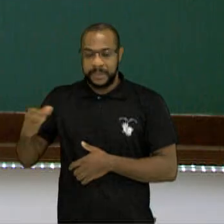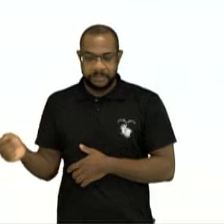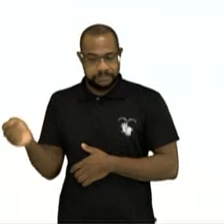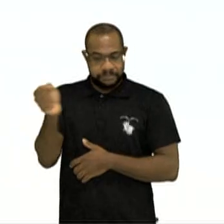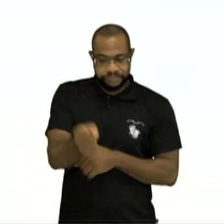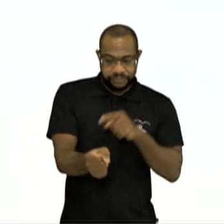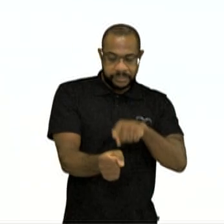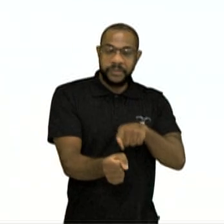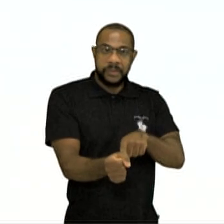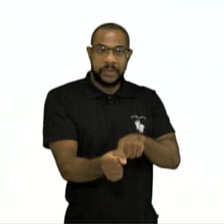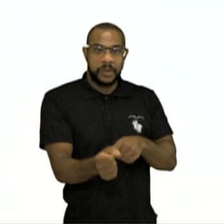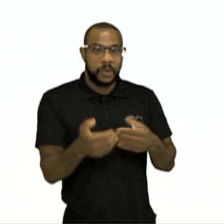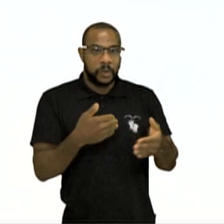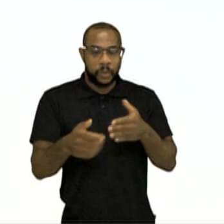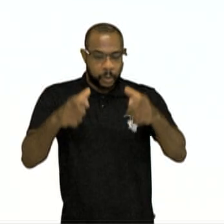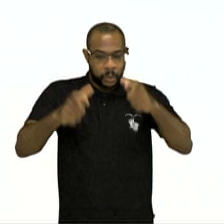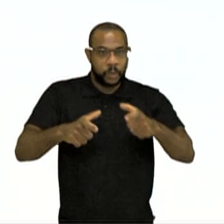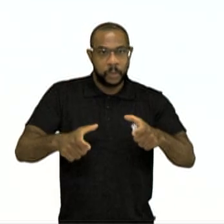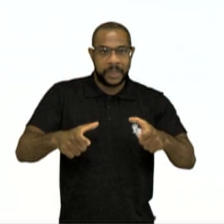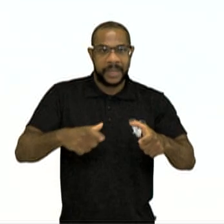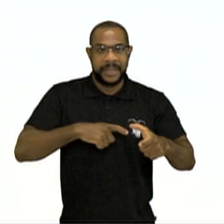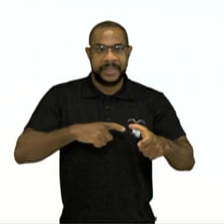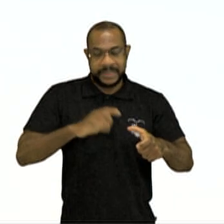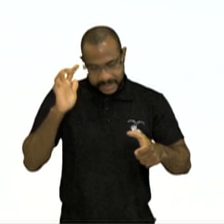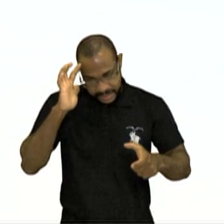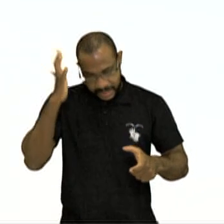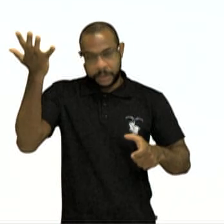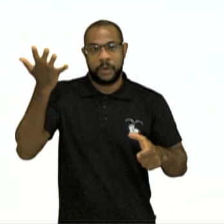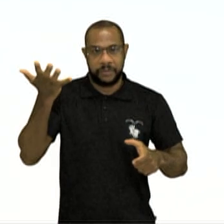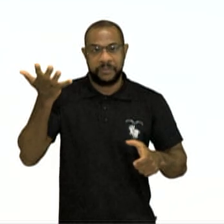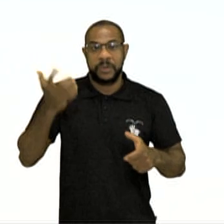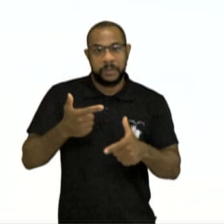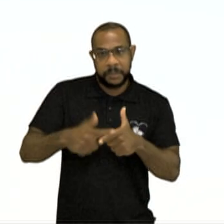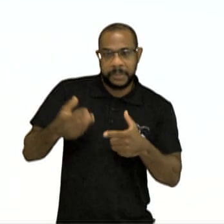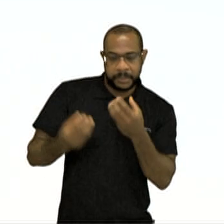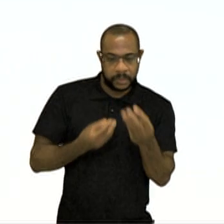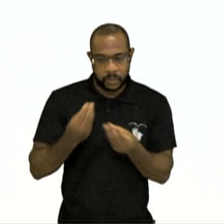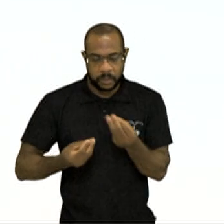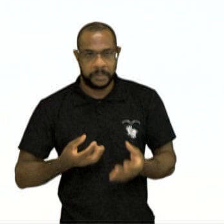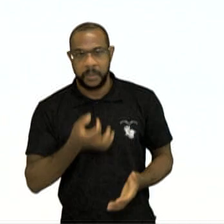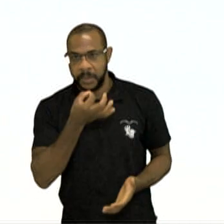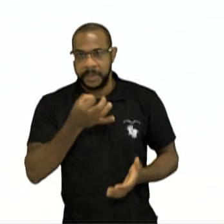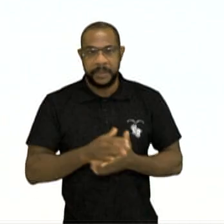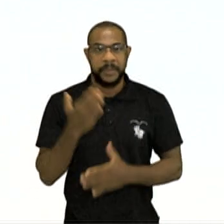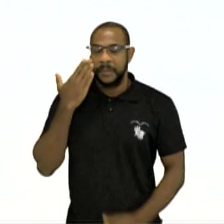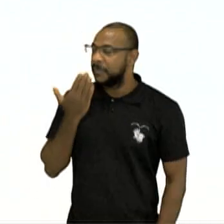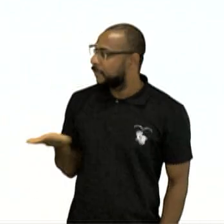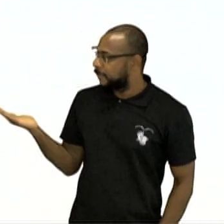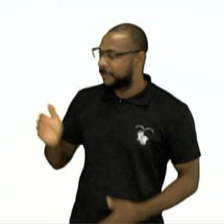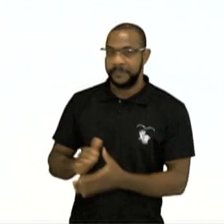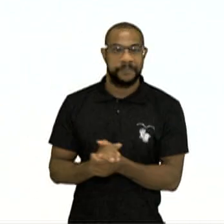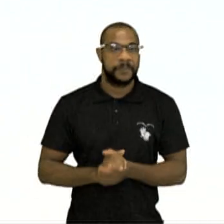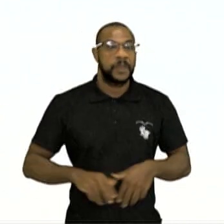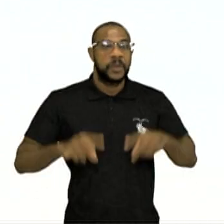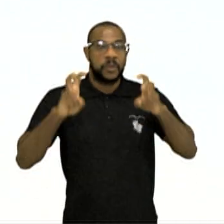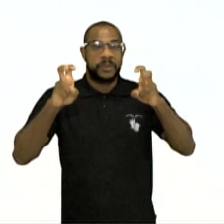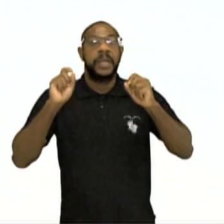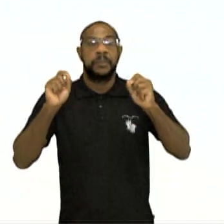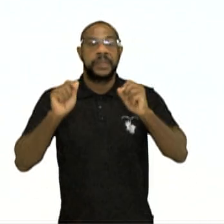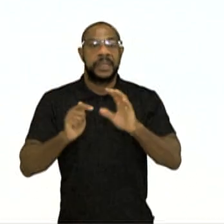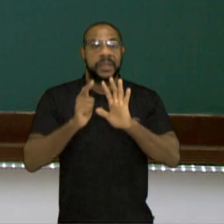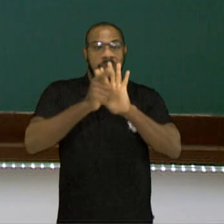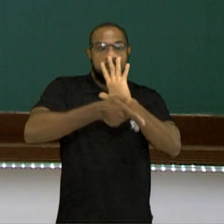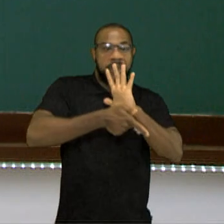as decisões. Karen Weck, 2015. O tema do artigo é a desigualdade de gênero. Na sequência, iremos